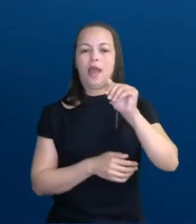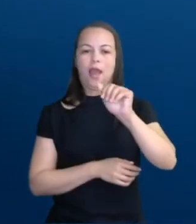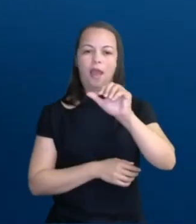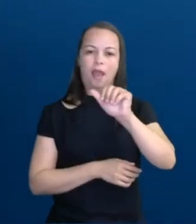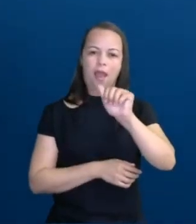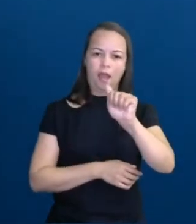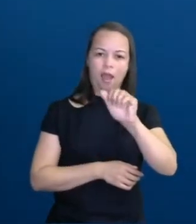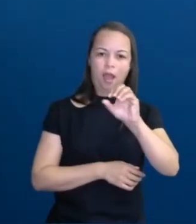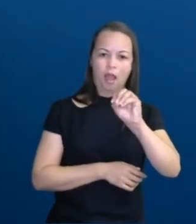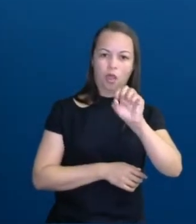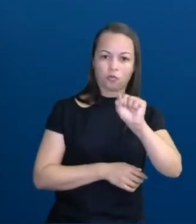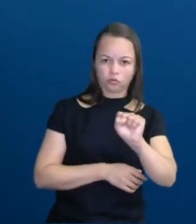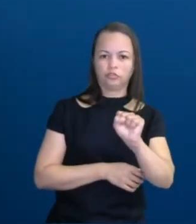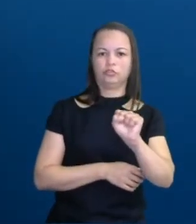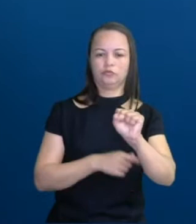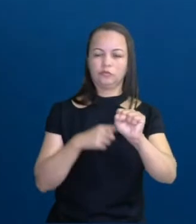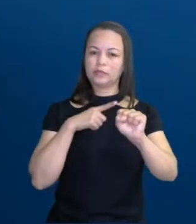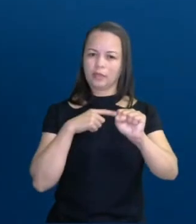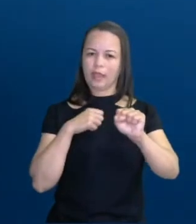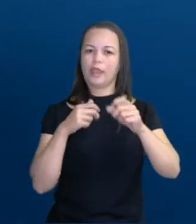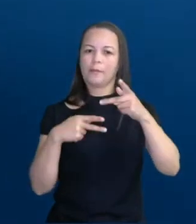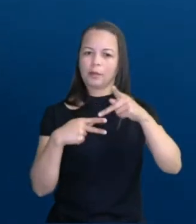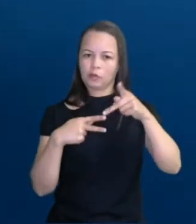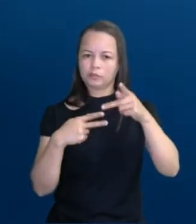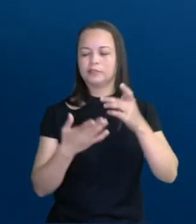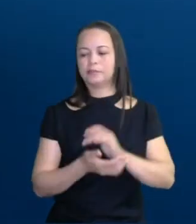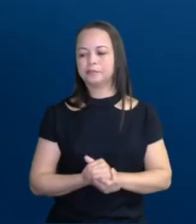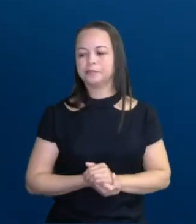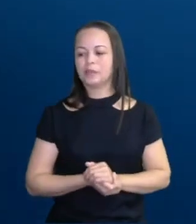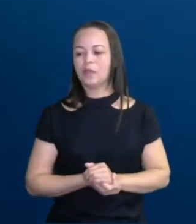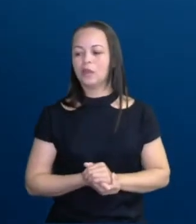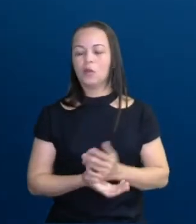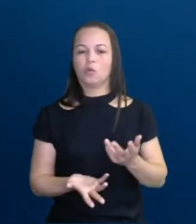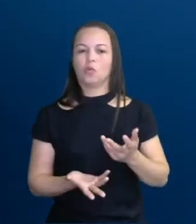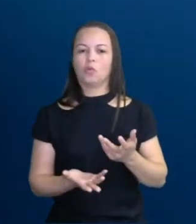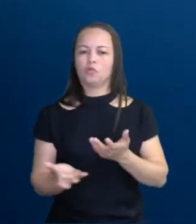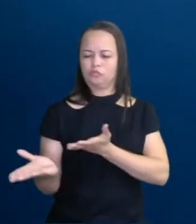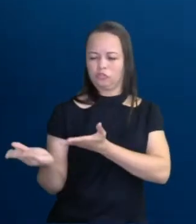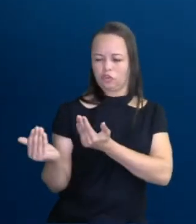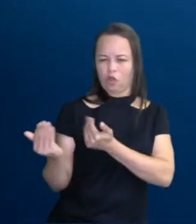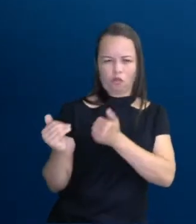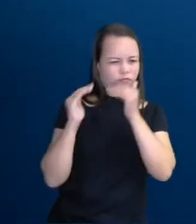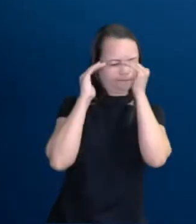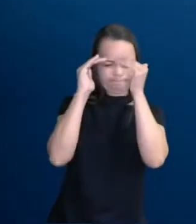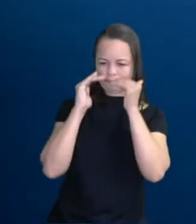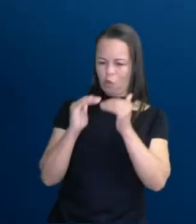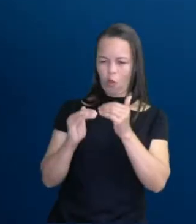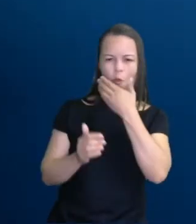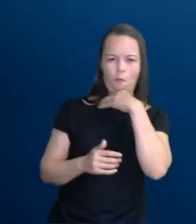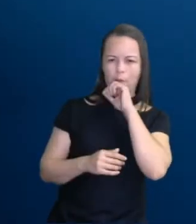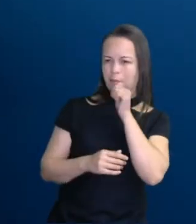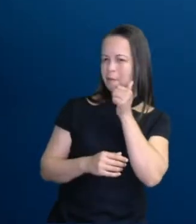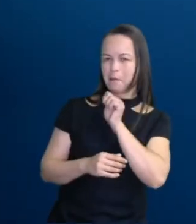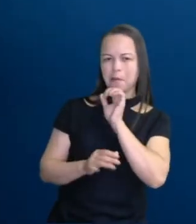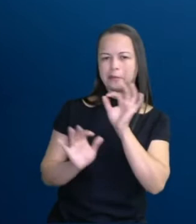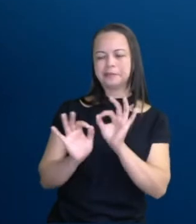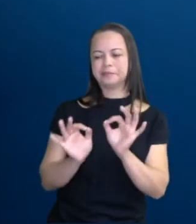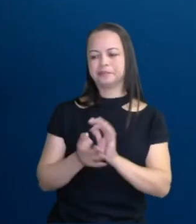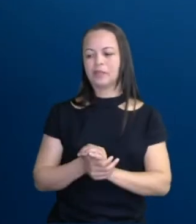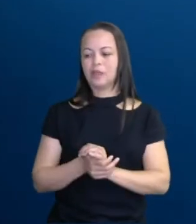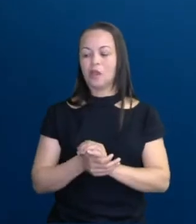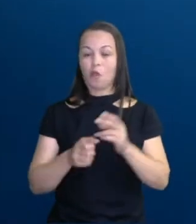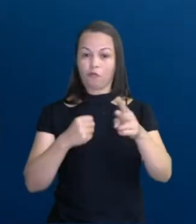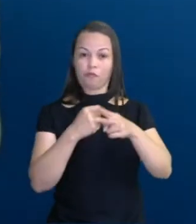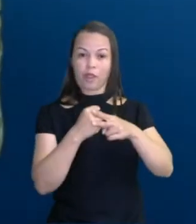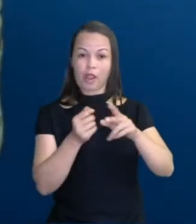alça outro exemplo os jovens não obedecem aos pais percebam que após o